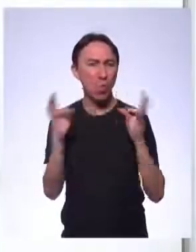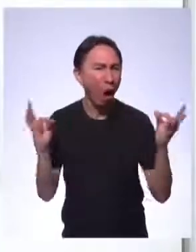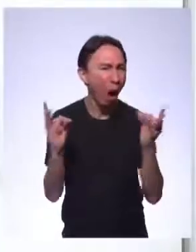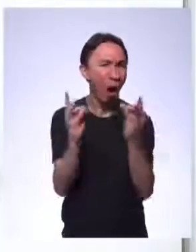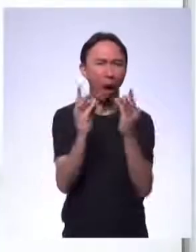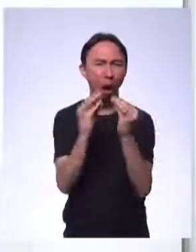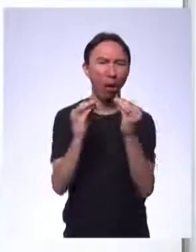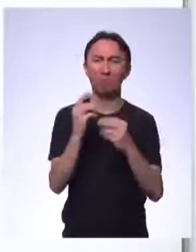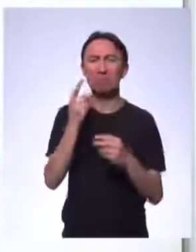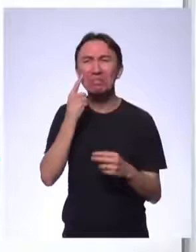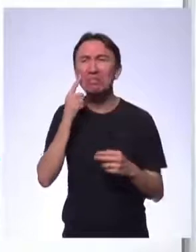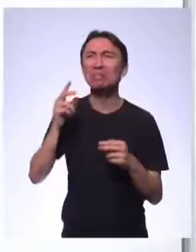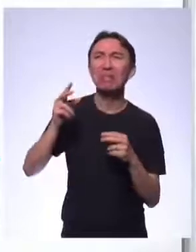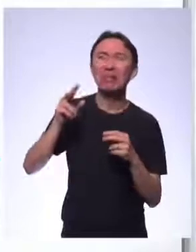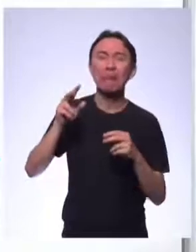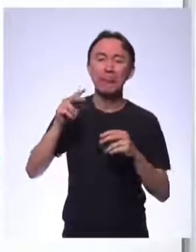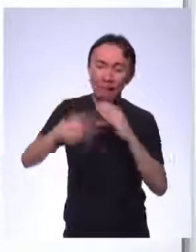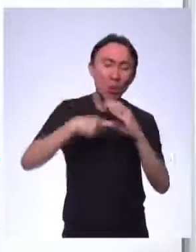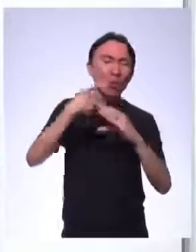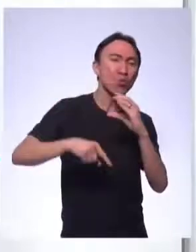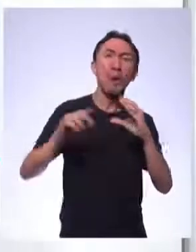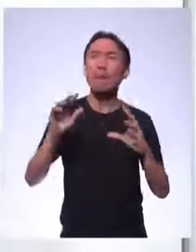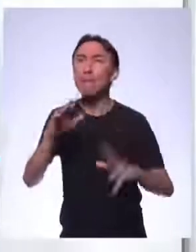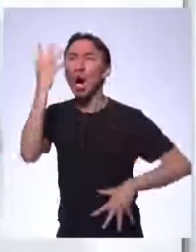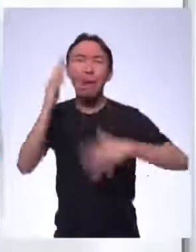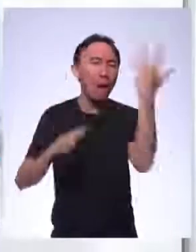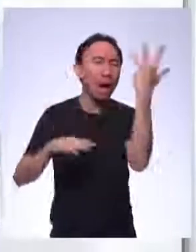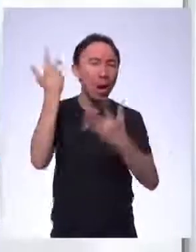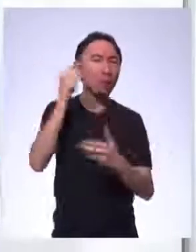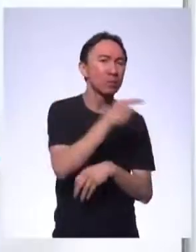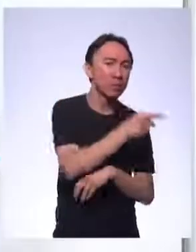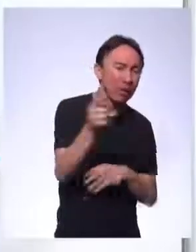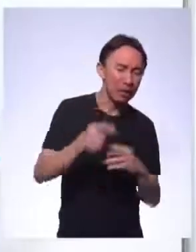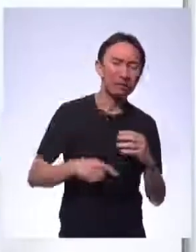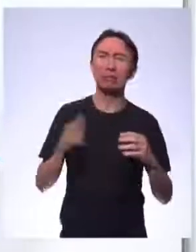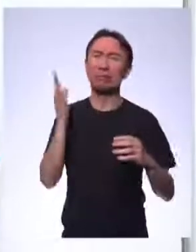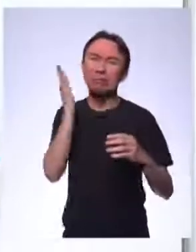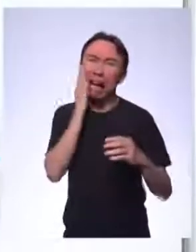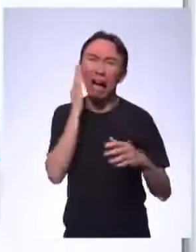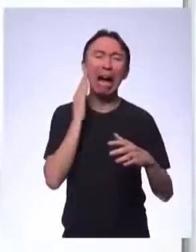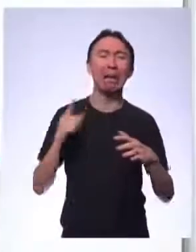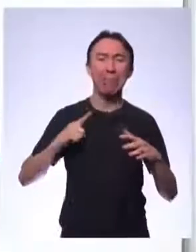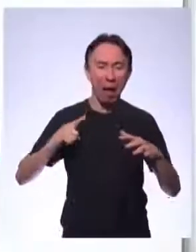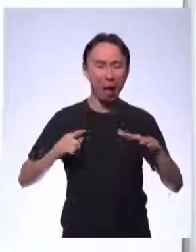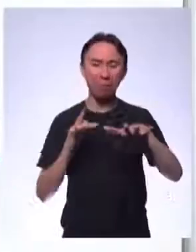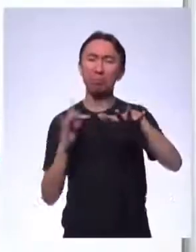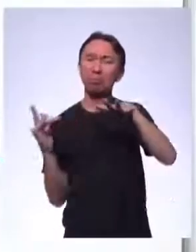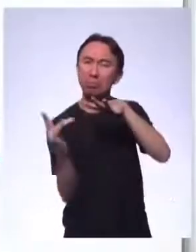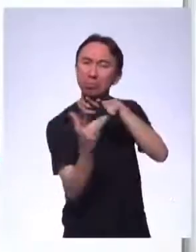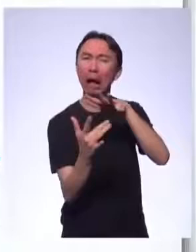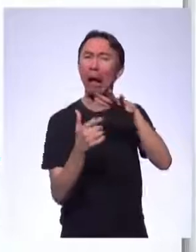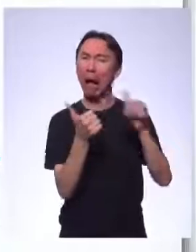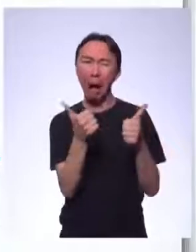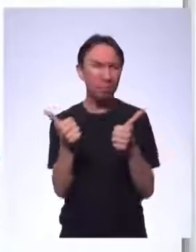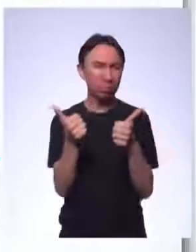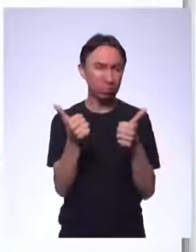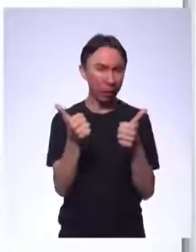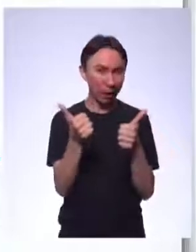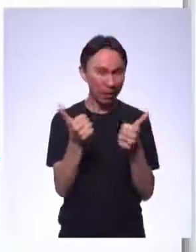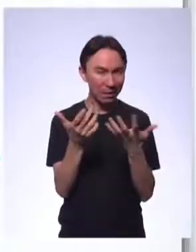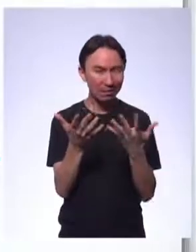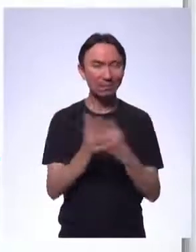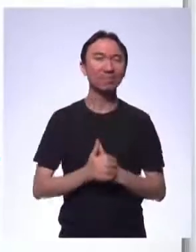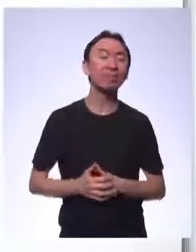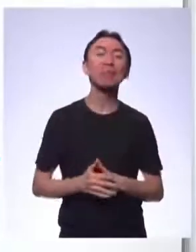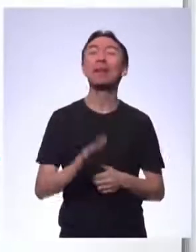o que está acontecendo no mundo, são pessoas super ligadas, têm redes sociais, etc e tal. Eu quero saber de vocês o seguinte: